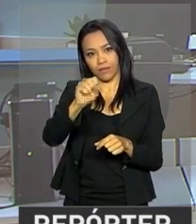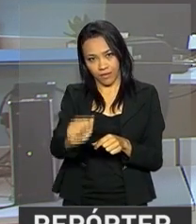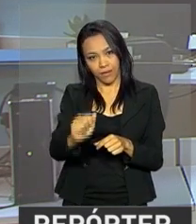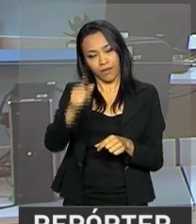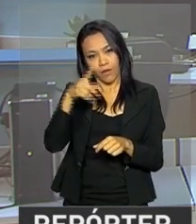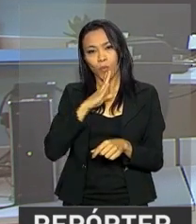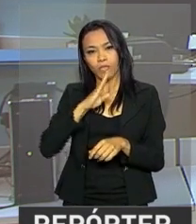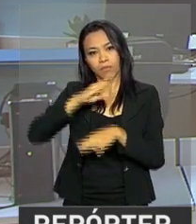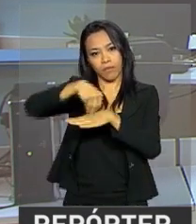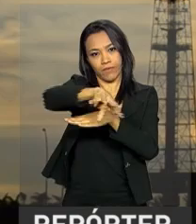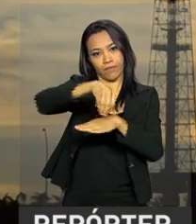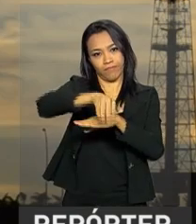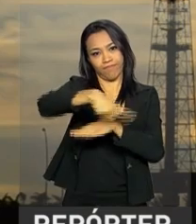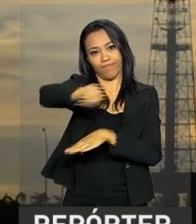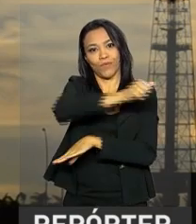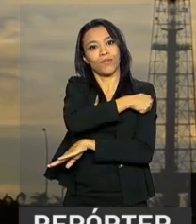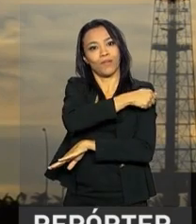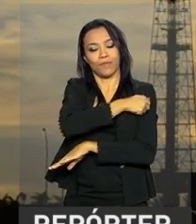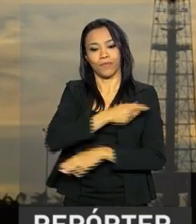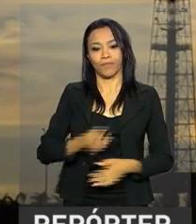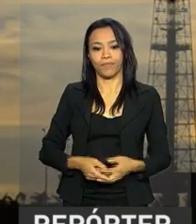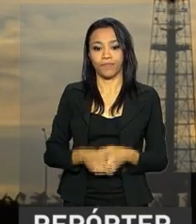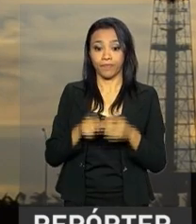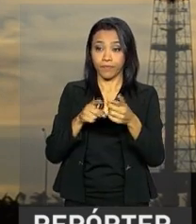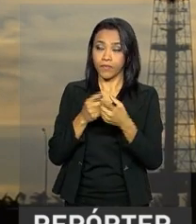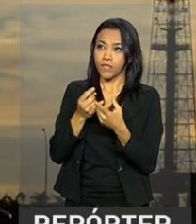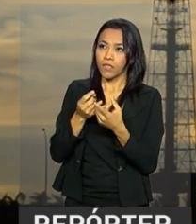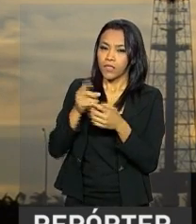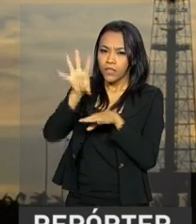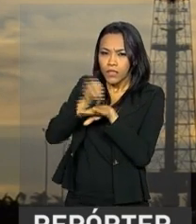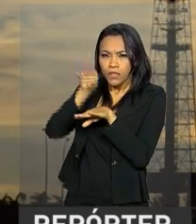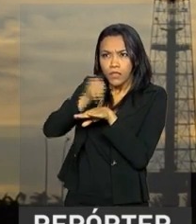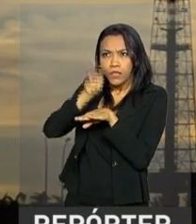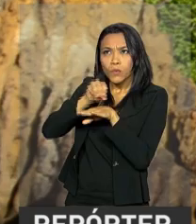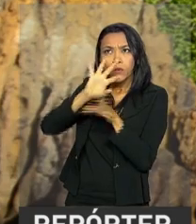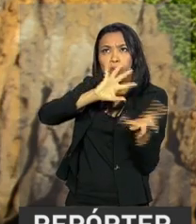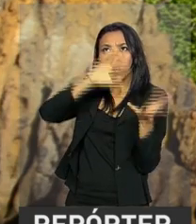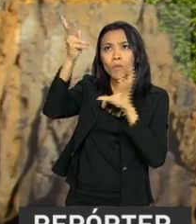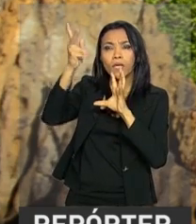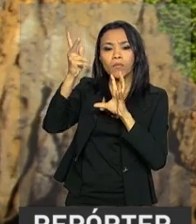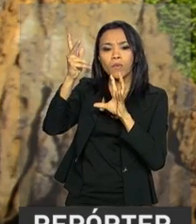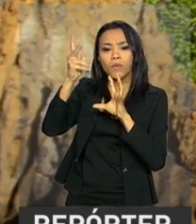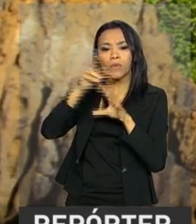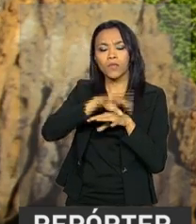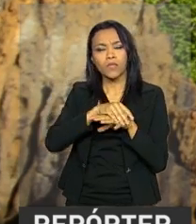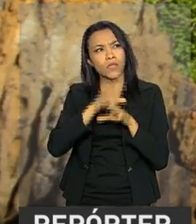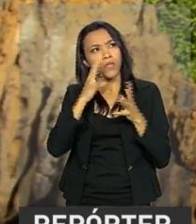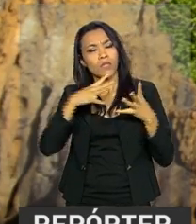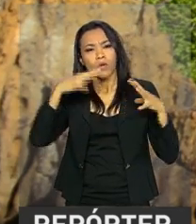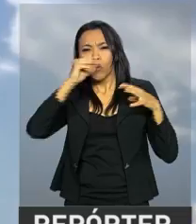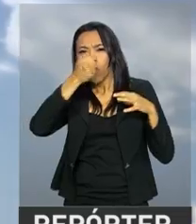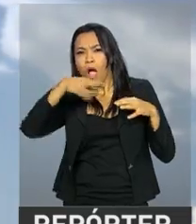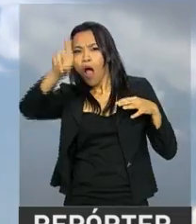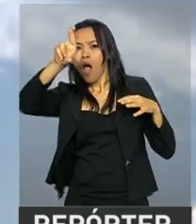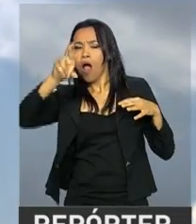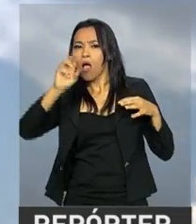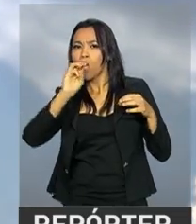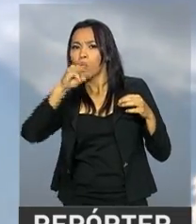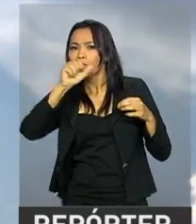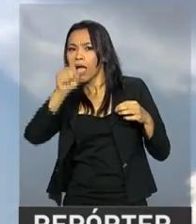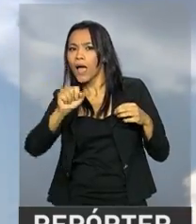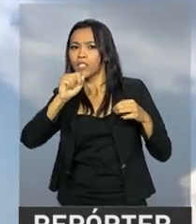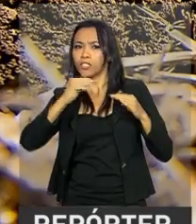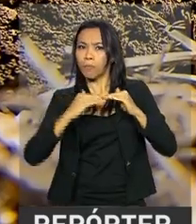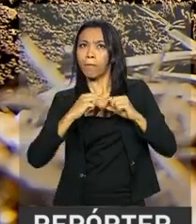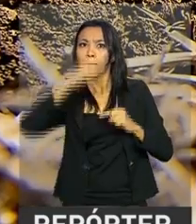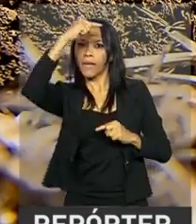os alunos coletar dados sobre temperatura umidade relativa do ar pressão atmosférica